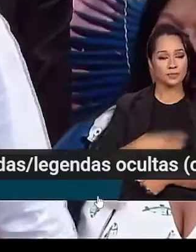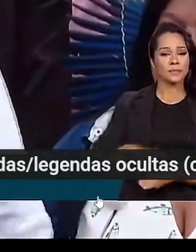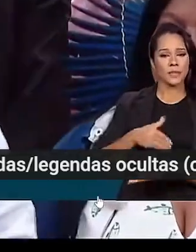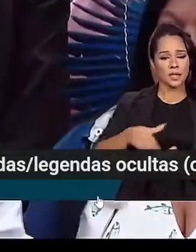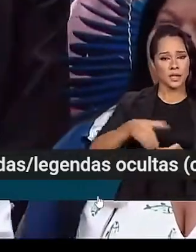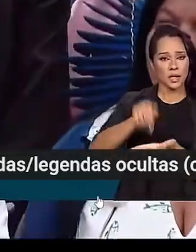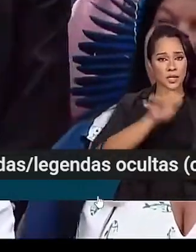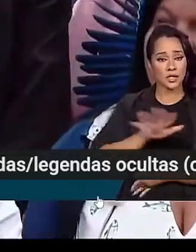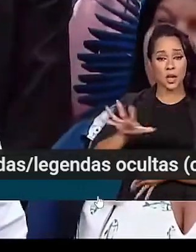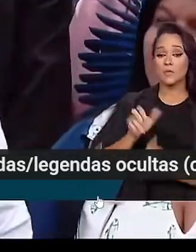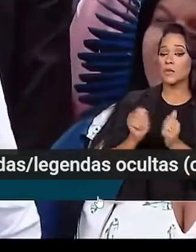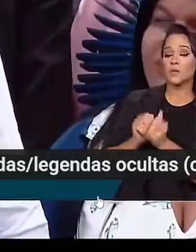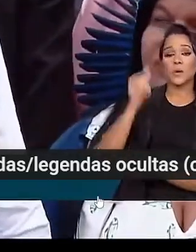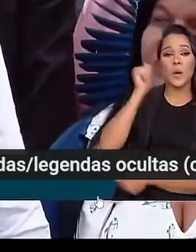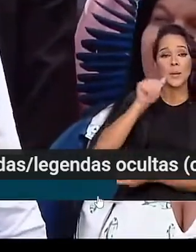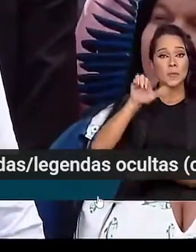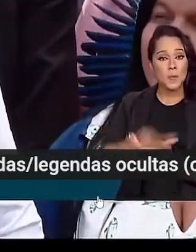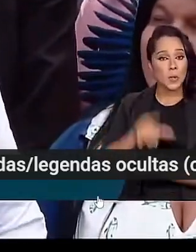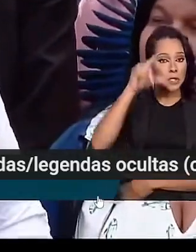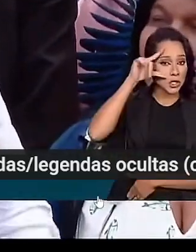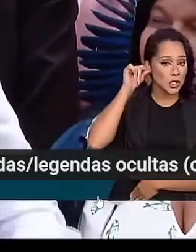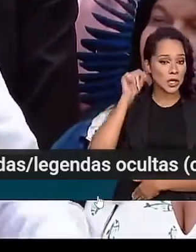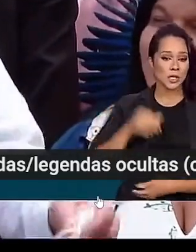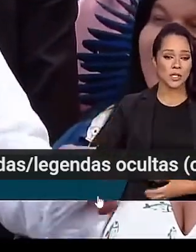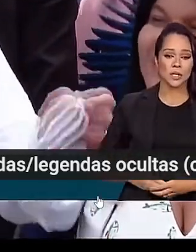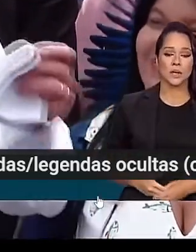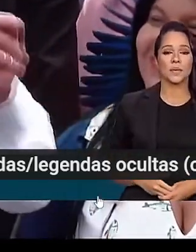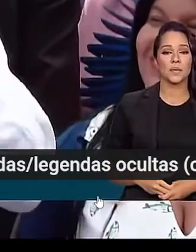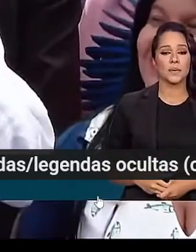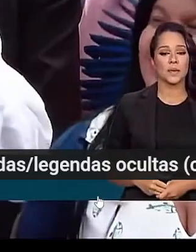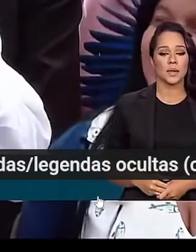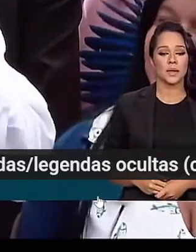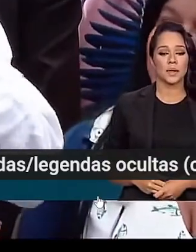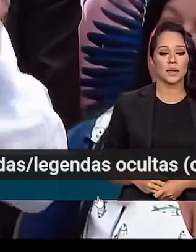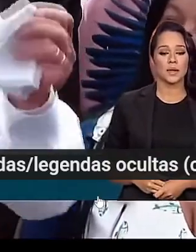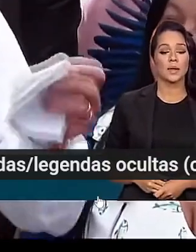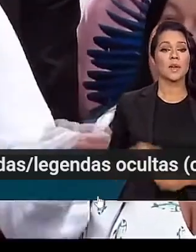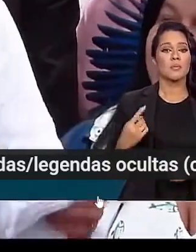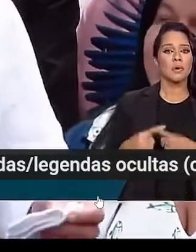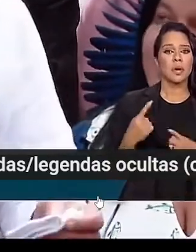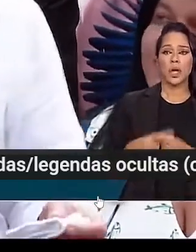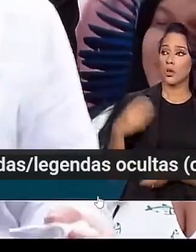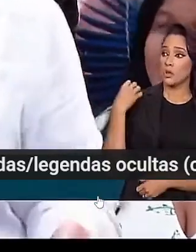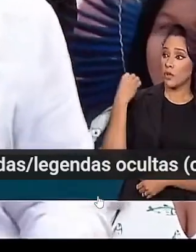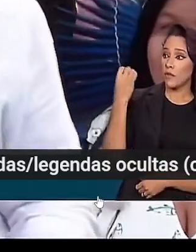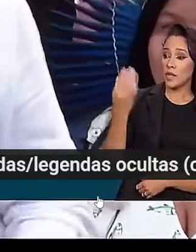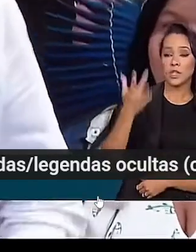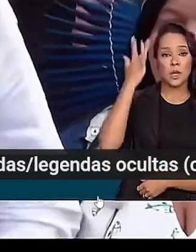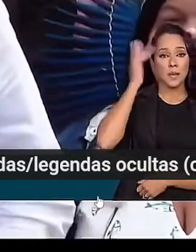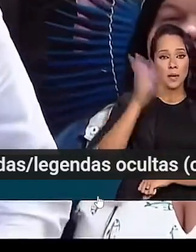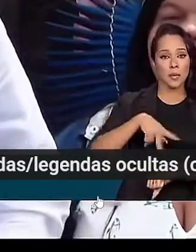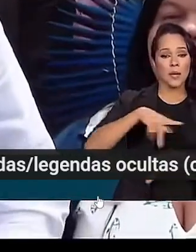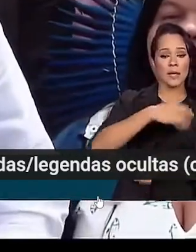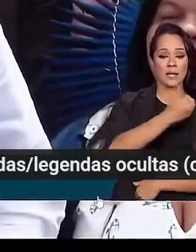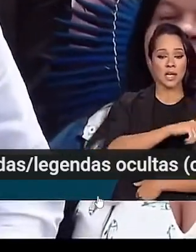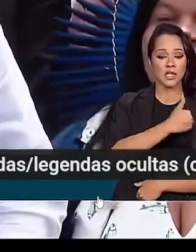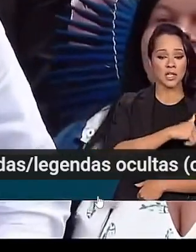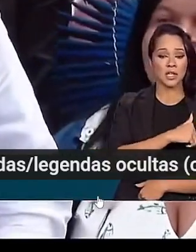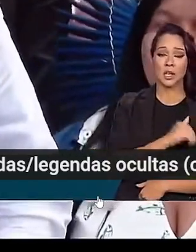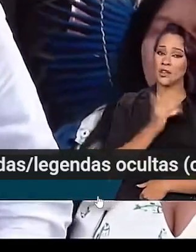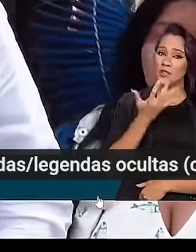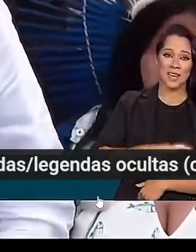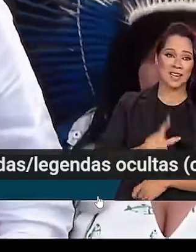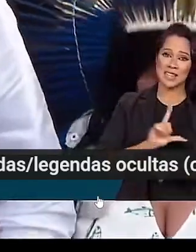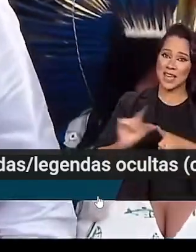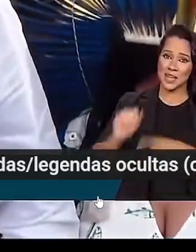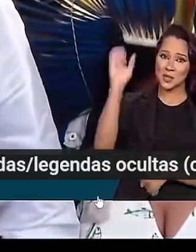porque acho que não existe esse posto. Mas não interessa se o cara tem 5 estrelas ou não tem 5 estrelas, ele tem que obedecer o